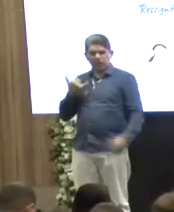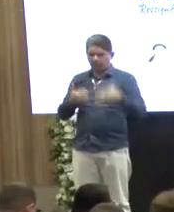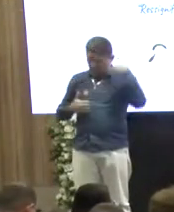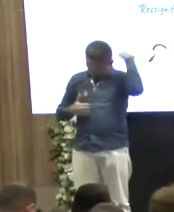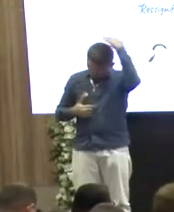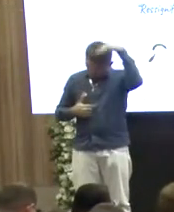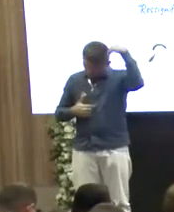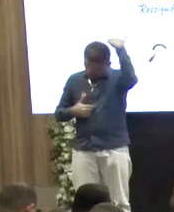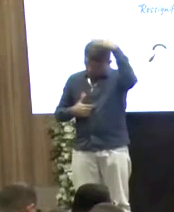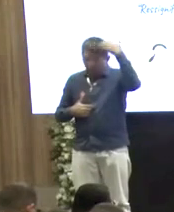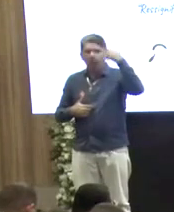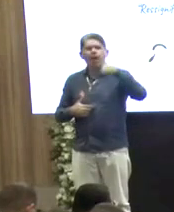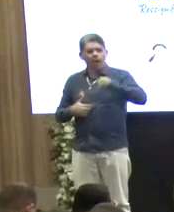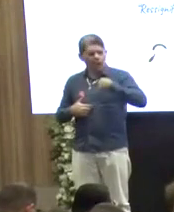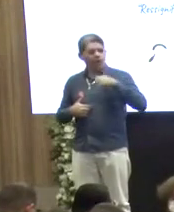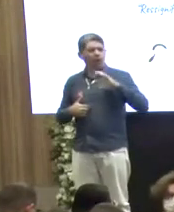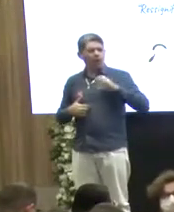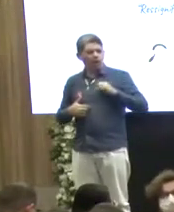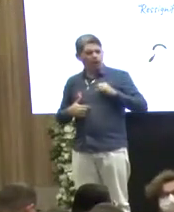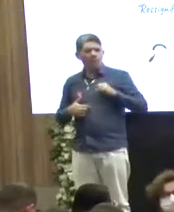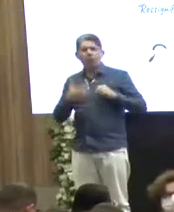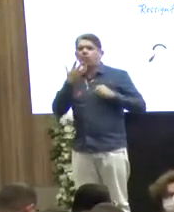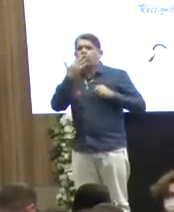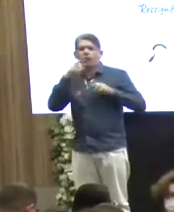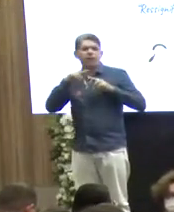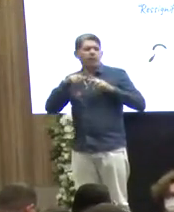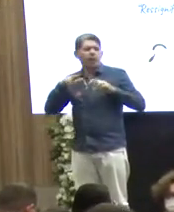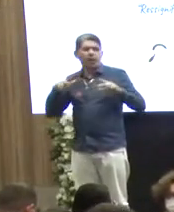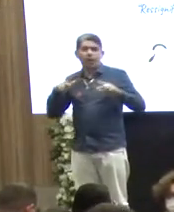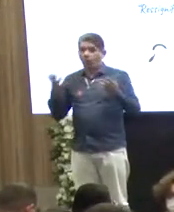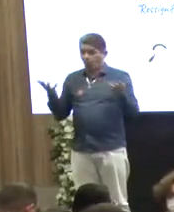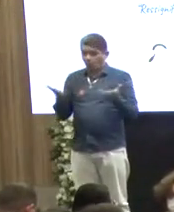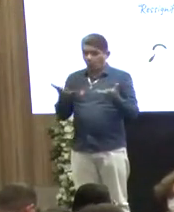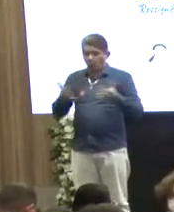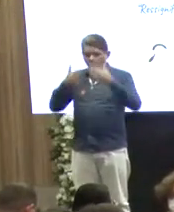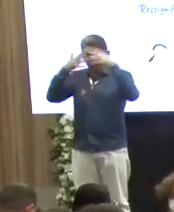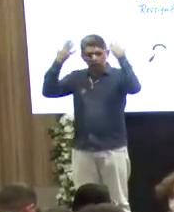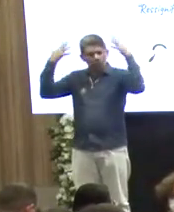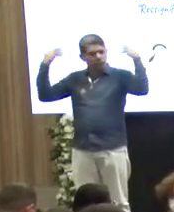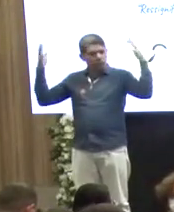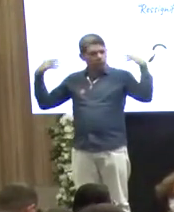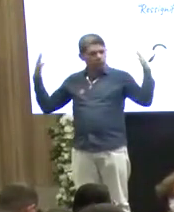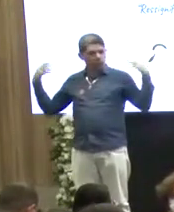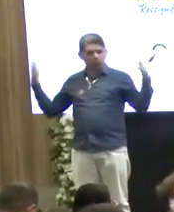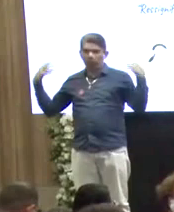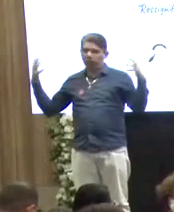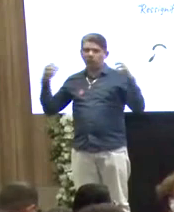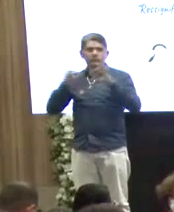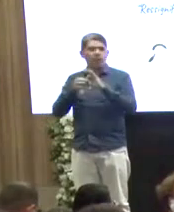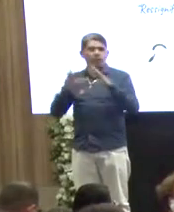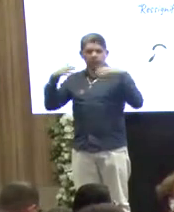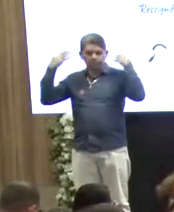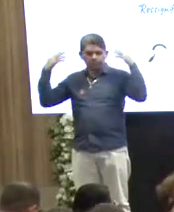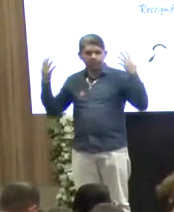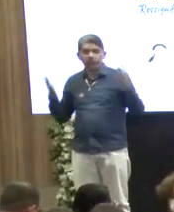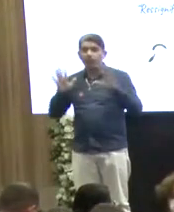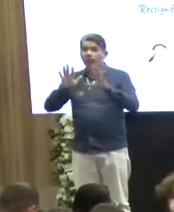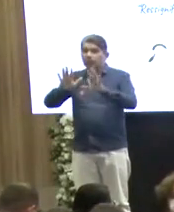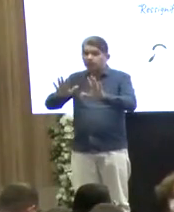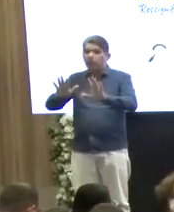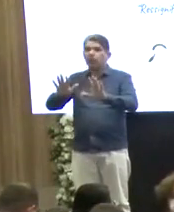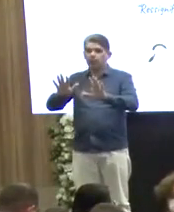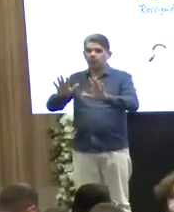turbante e me sinto bem, geralmente, quando eu vou para um espaço, ninguém usa. Até minha própria irmã, lá vem você